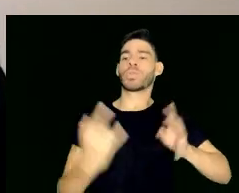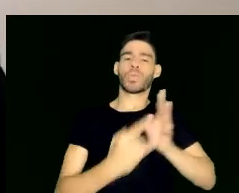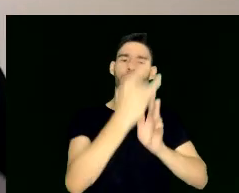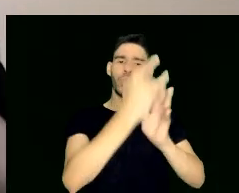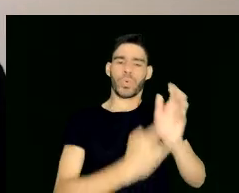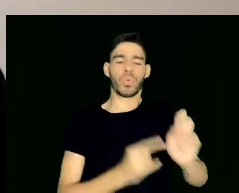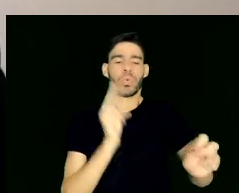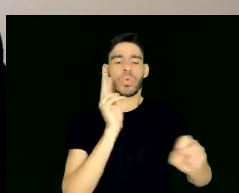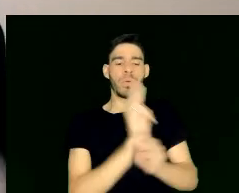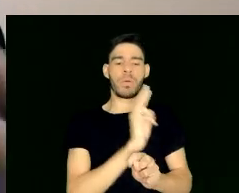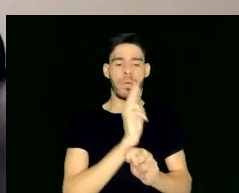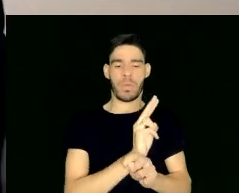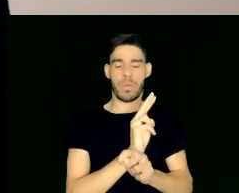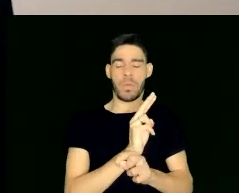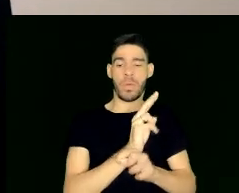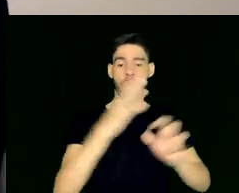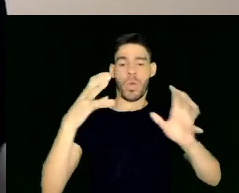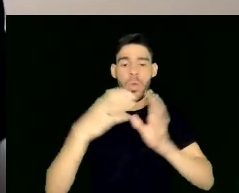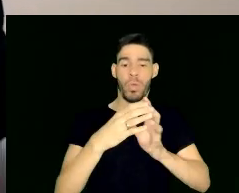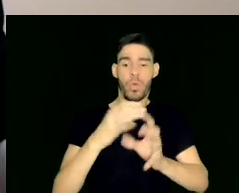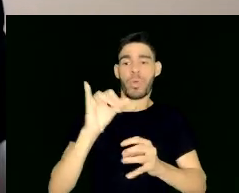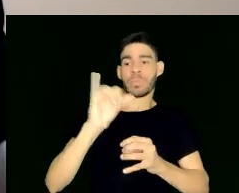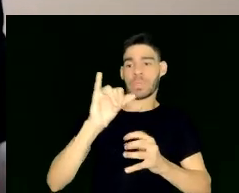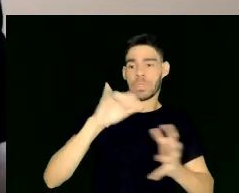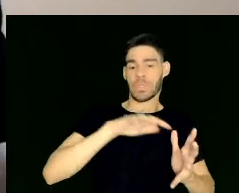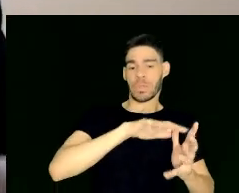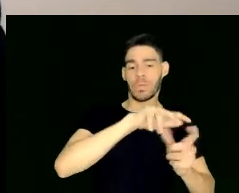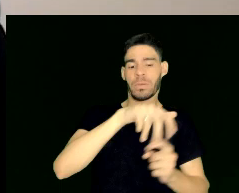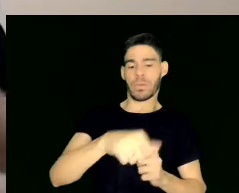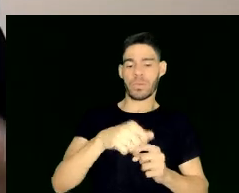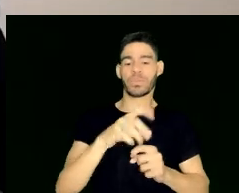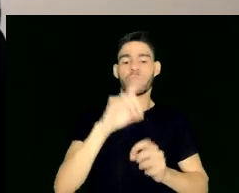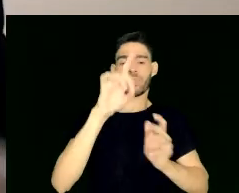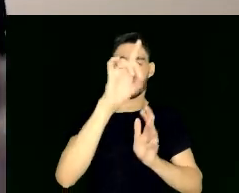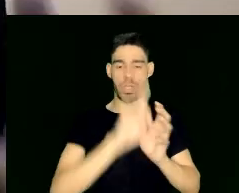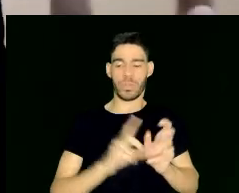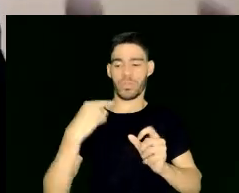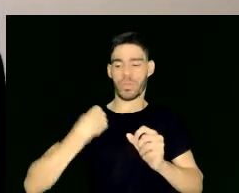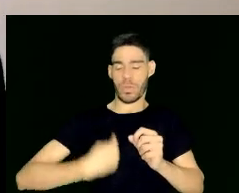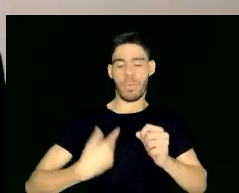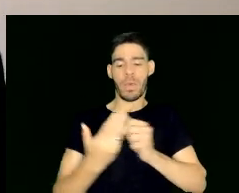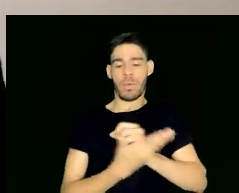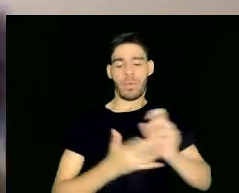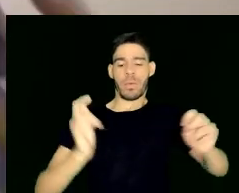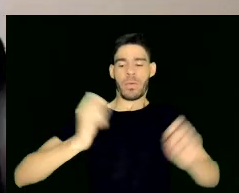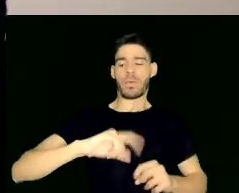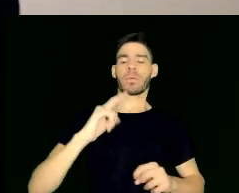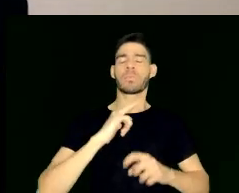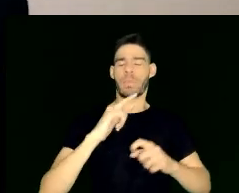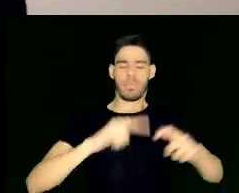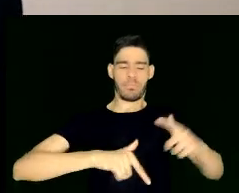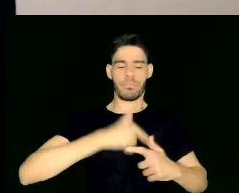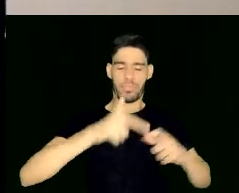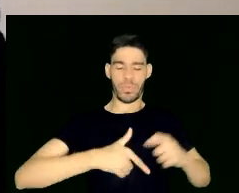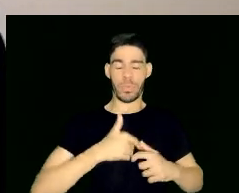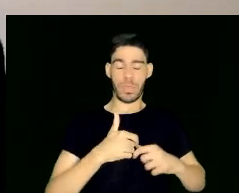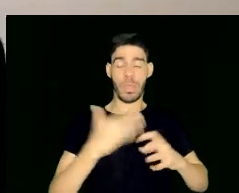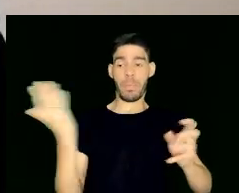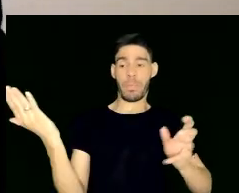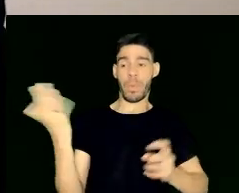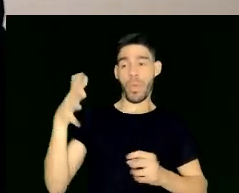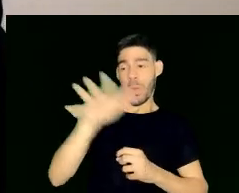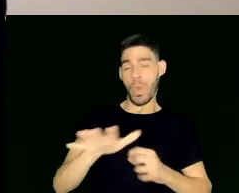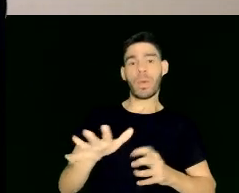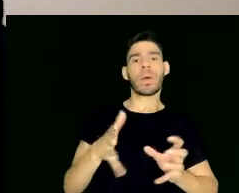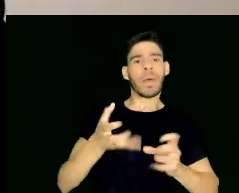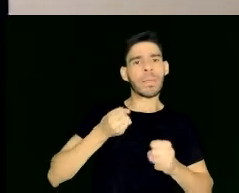cautelar. Pois bem, a Comissão Interamericana de Direitos Humanos tem competência e base normativa para atuar nesses casos. A sua